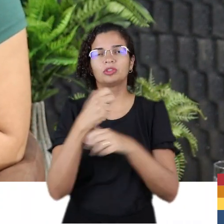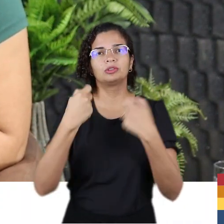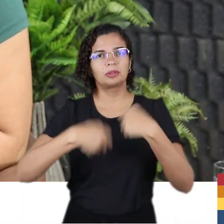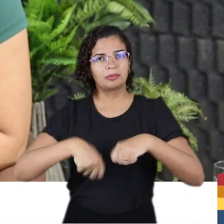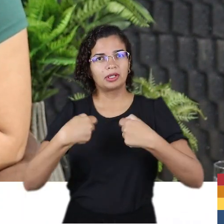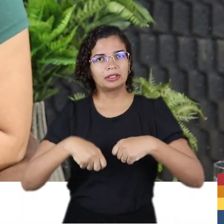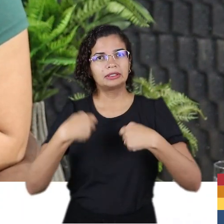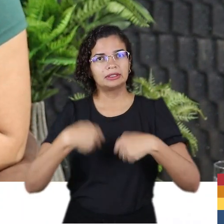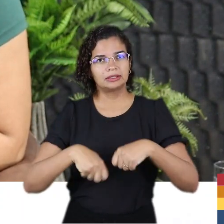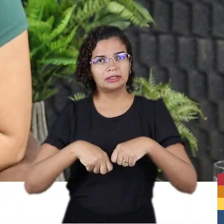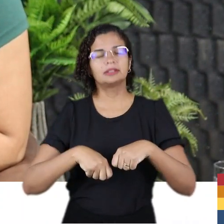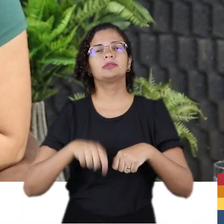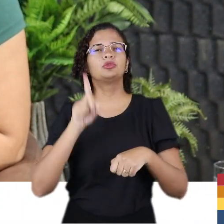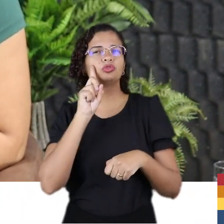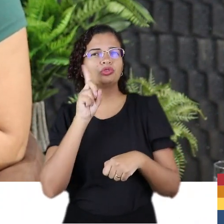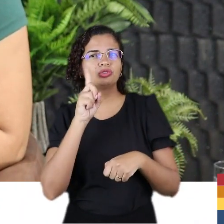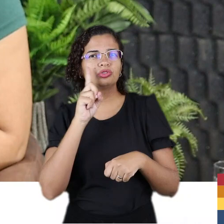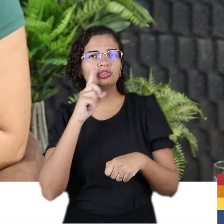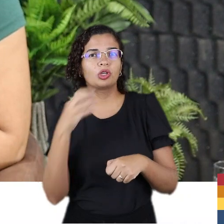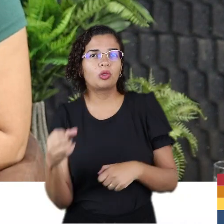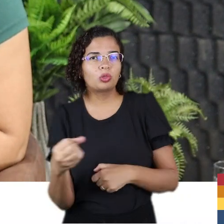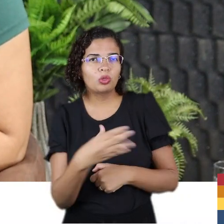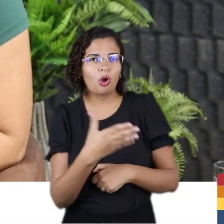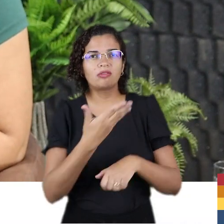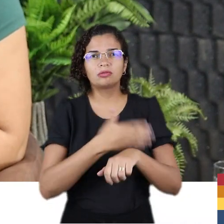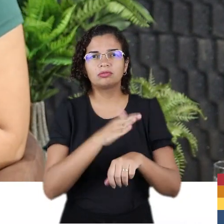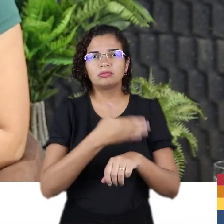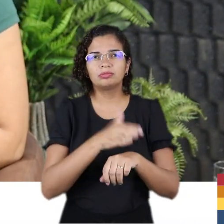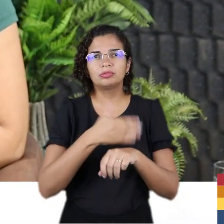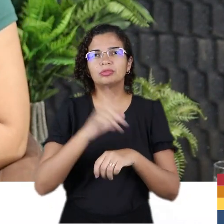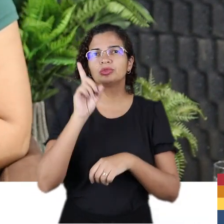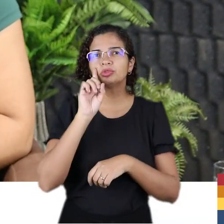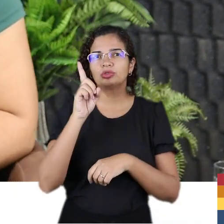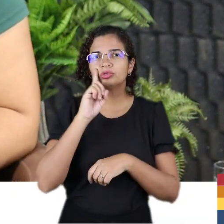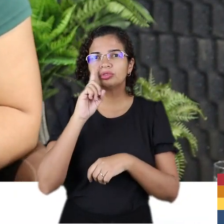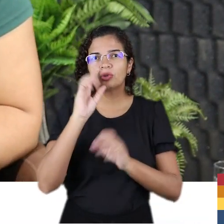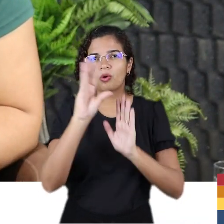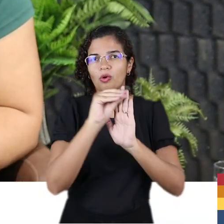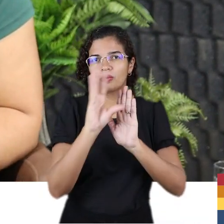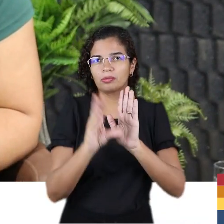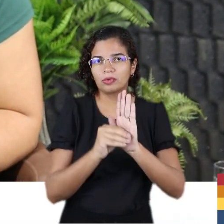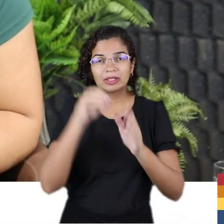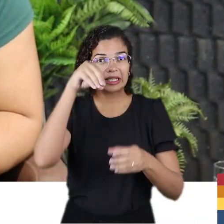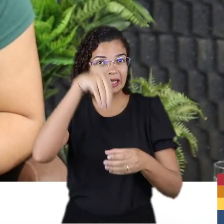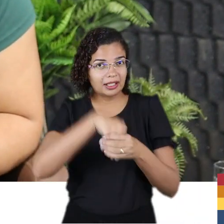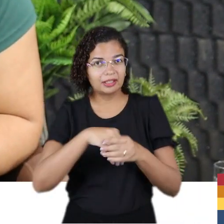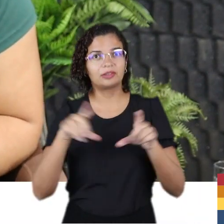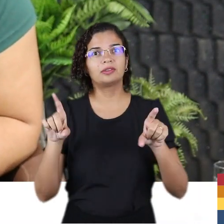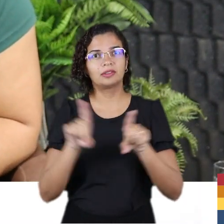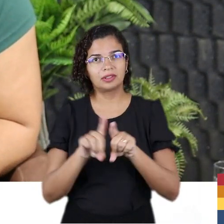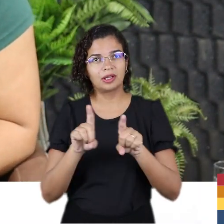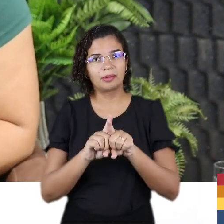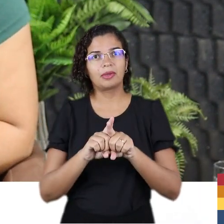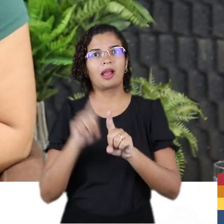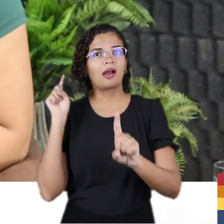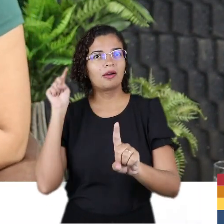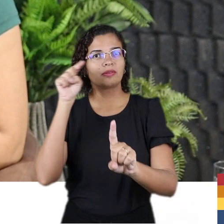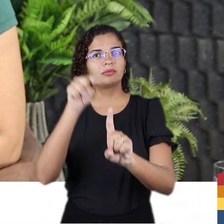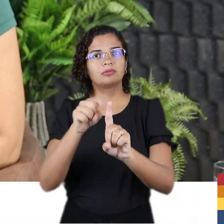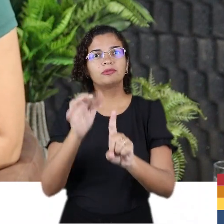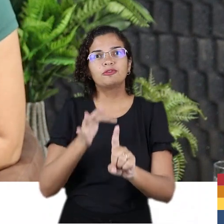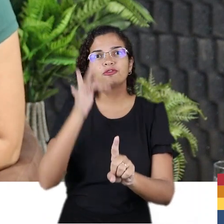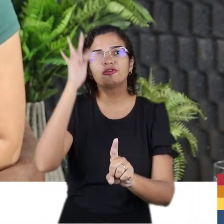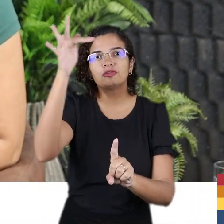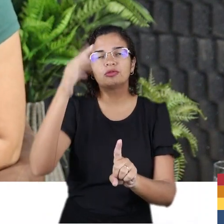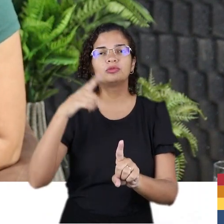né? Essas novas práticas e esses novos componentes, bem como as perspectivas sobre os itinerários